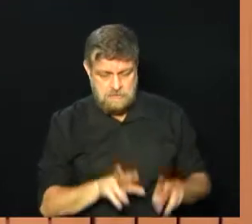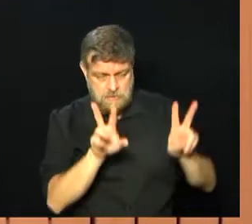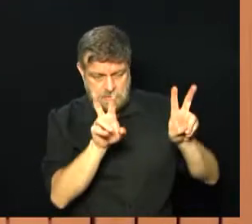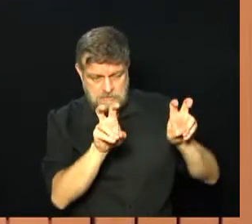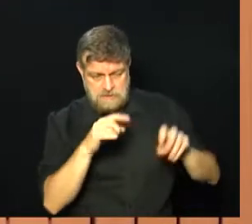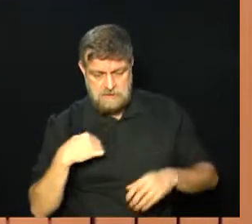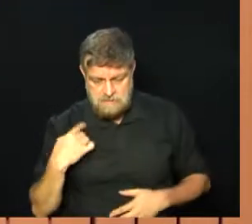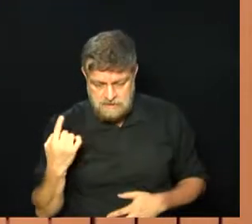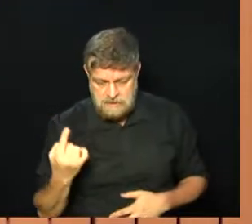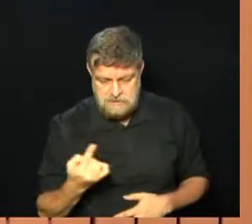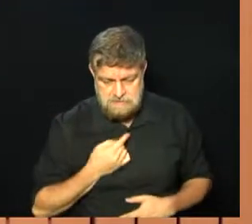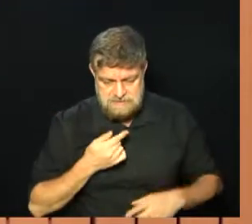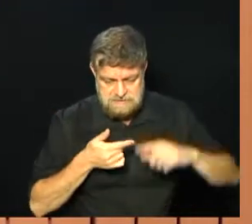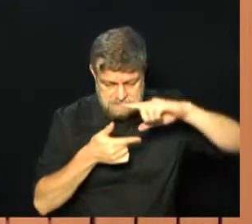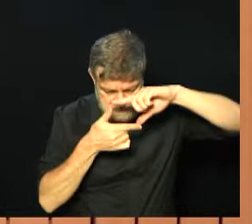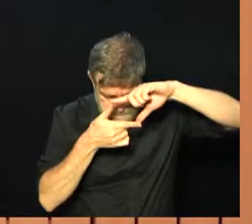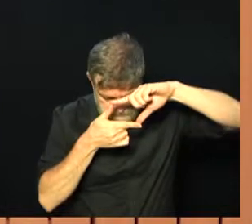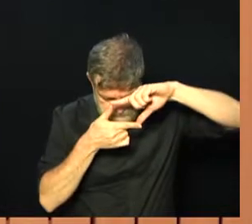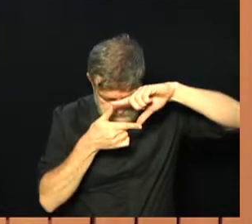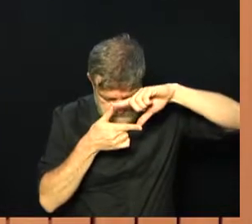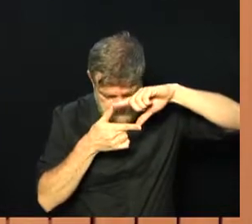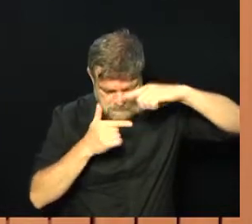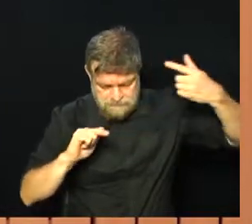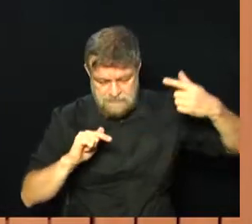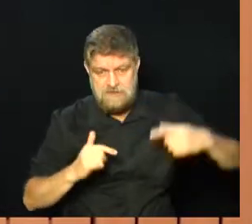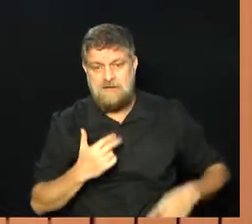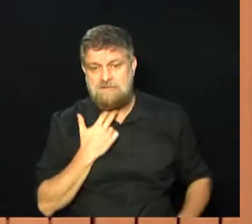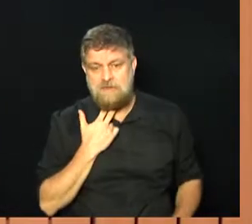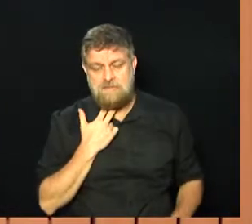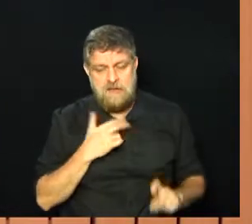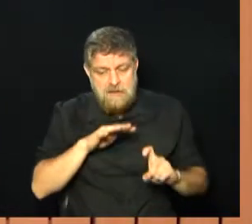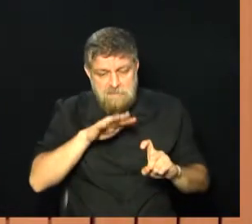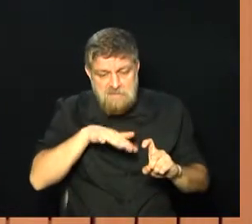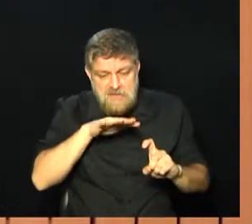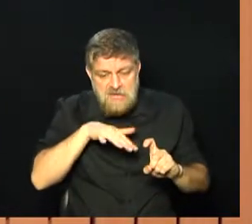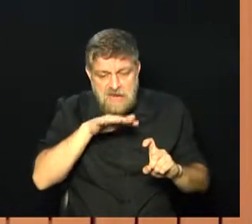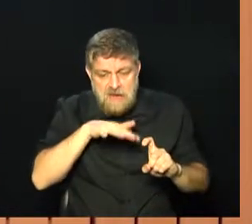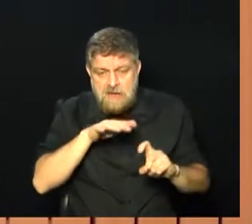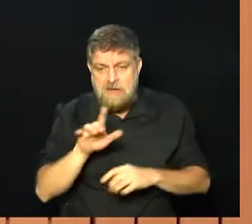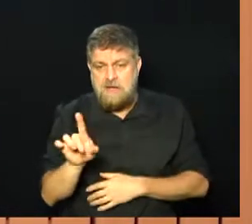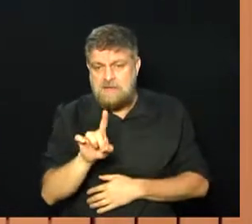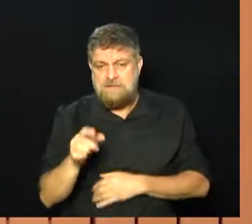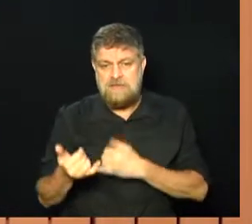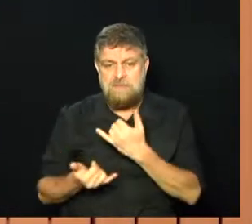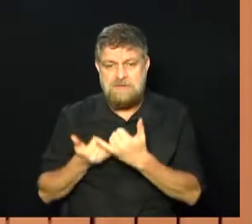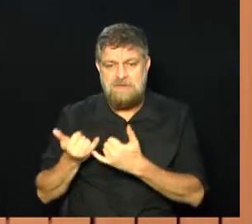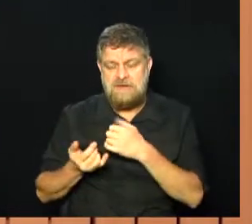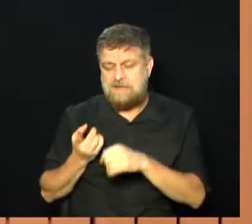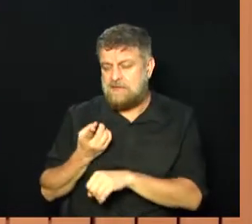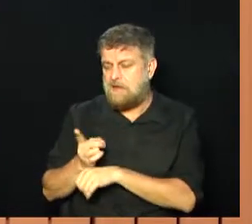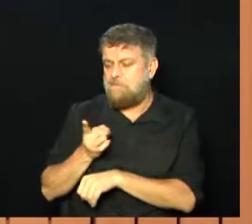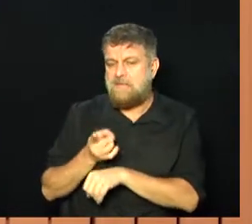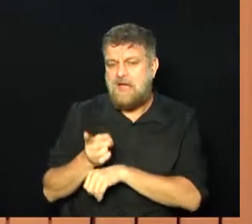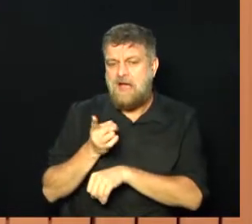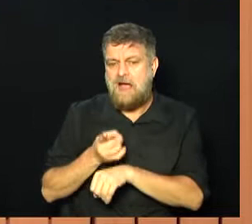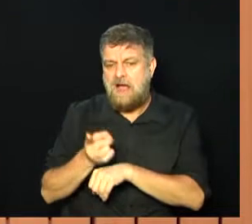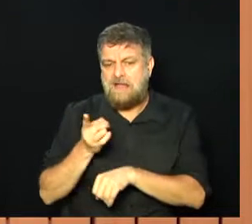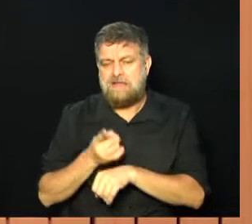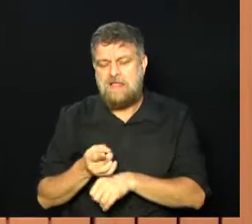que desmistificar, né, não é fácil, né, a gente ainda vê muita brincadeira, né,